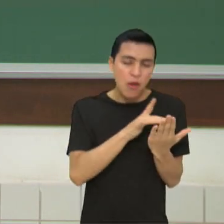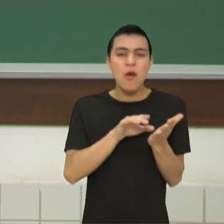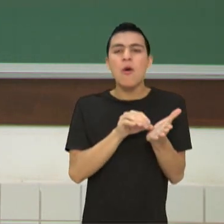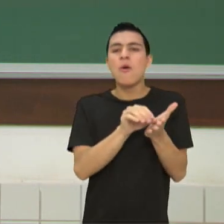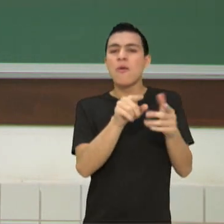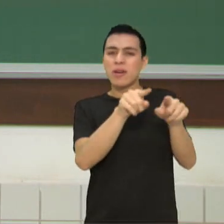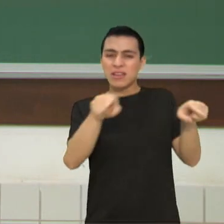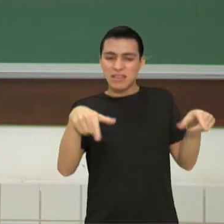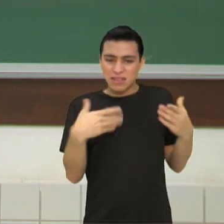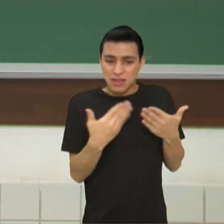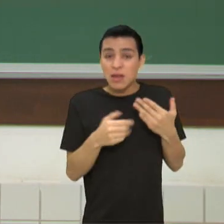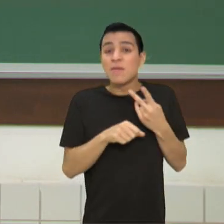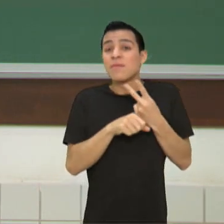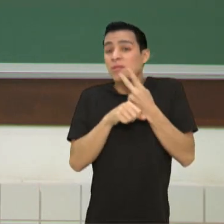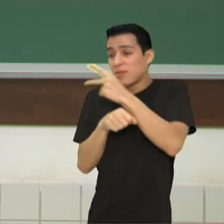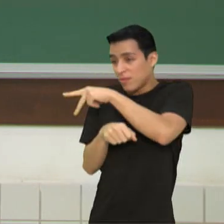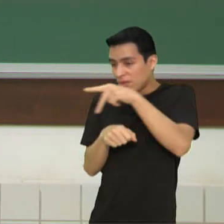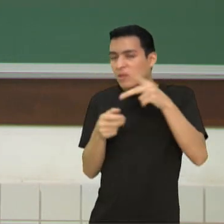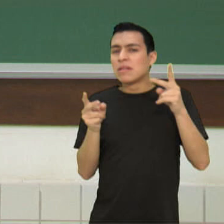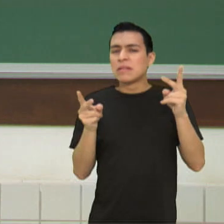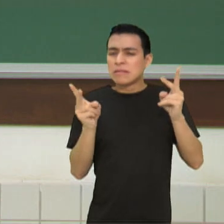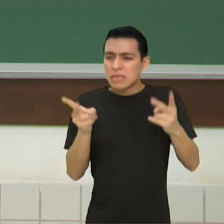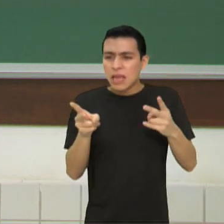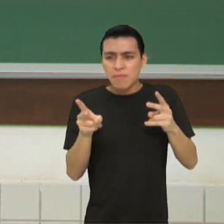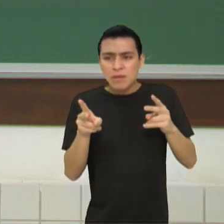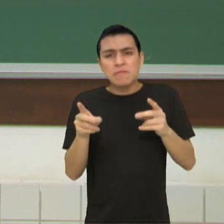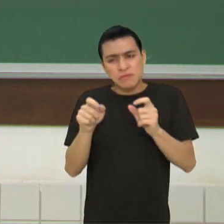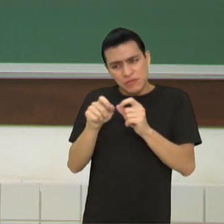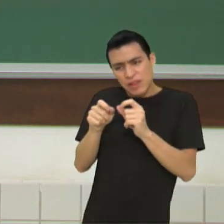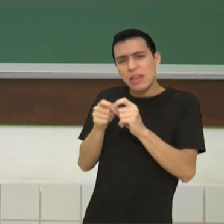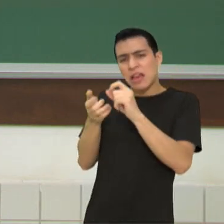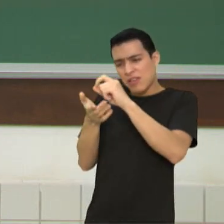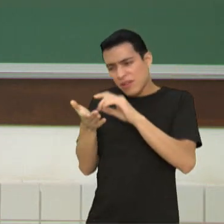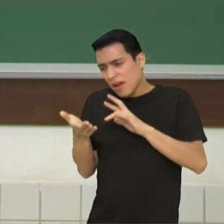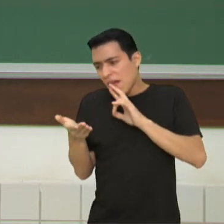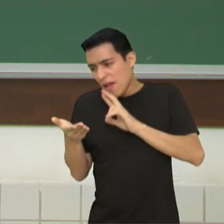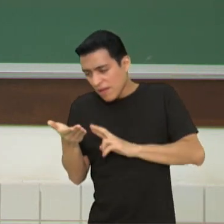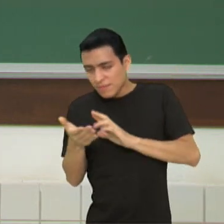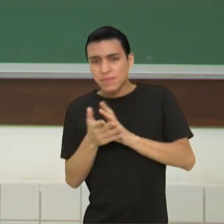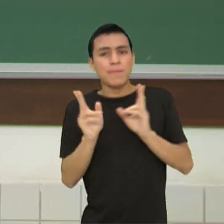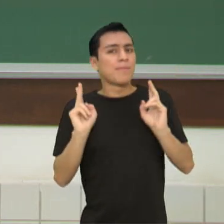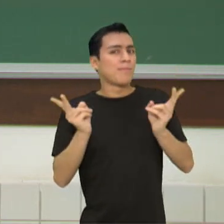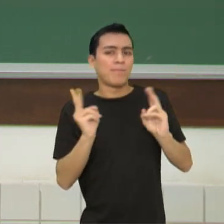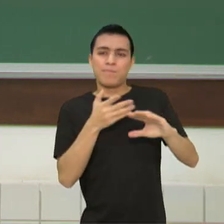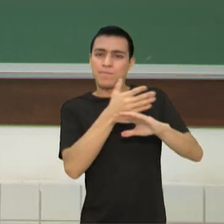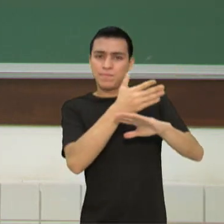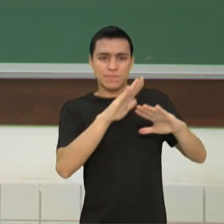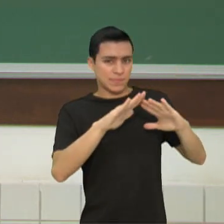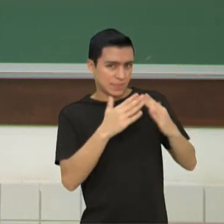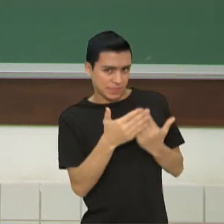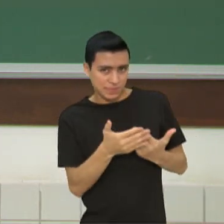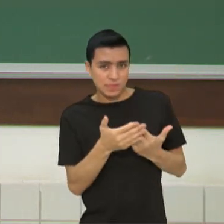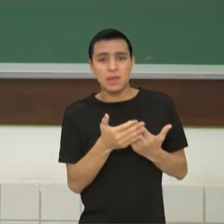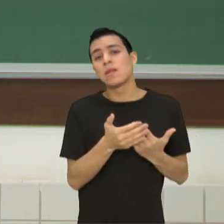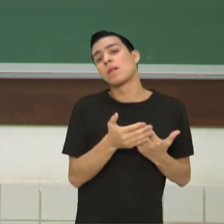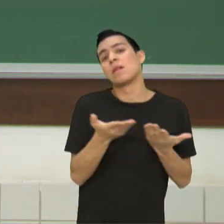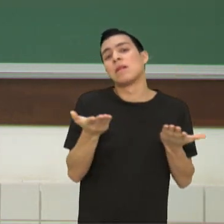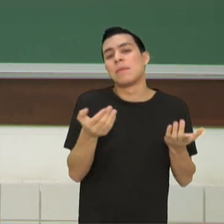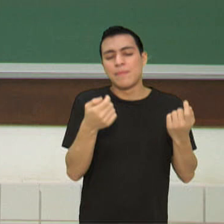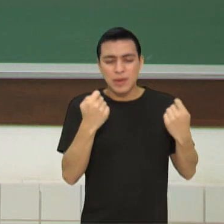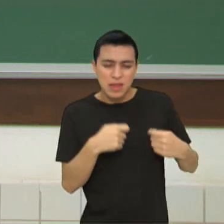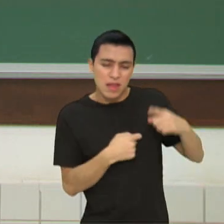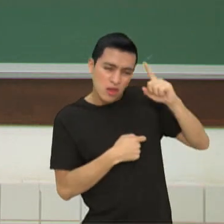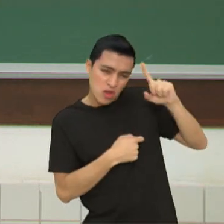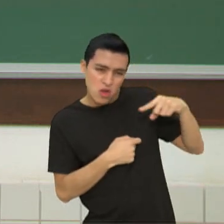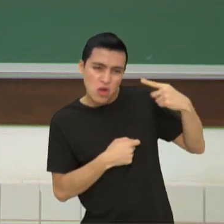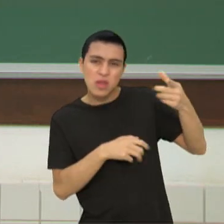professor, mantenha tudo isso atualizado. Lembra, pessoal, é a mesma coisa aqui para a escola. Você precisava ir todos os